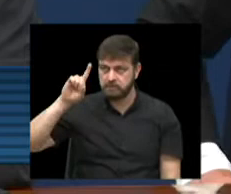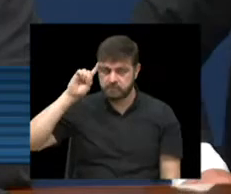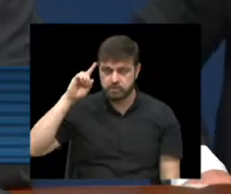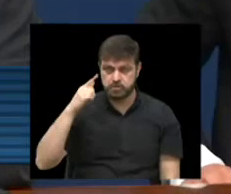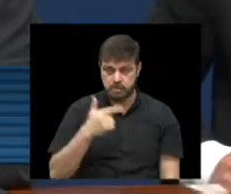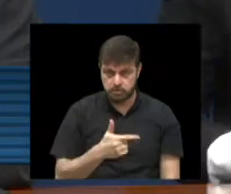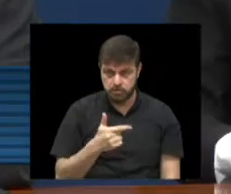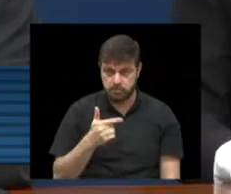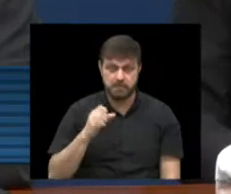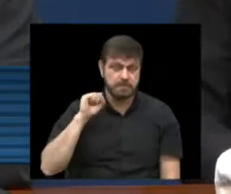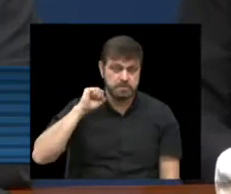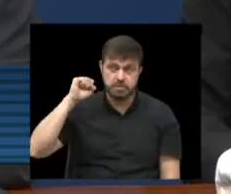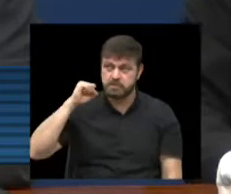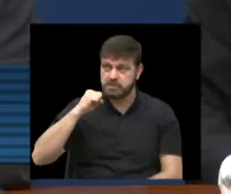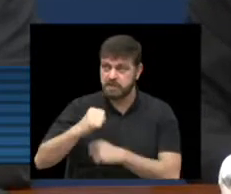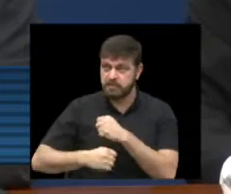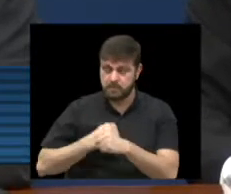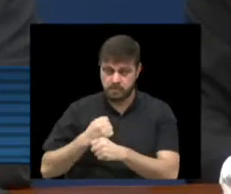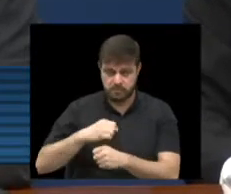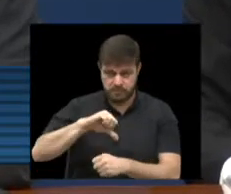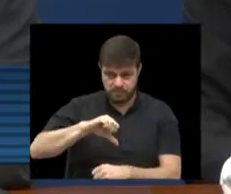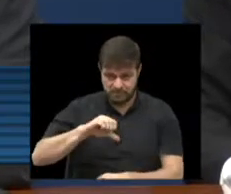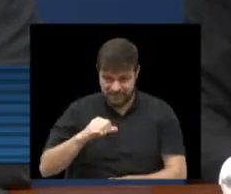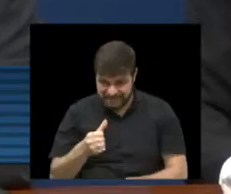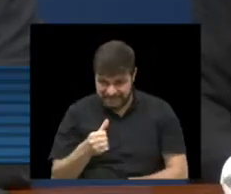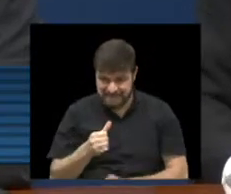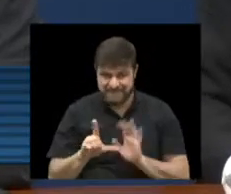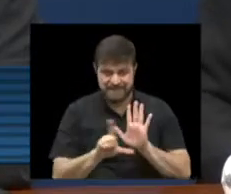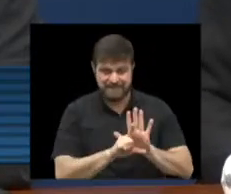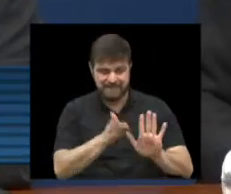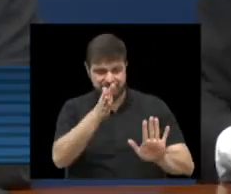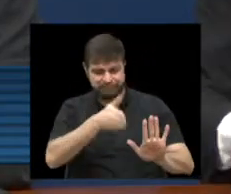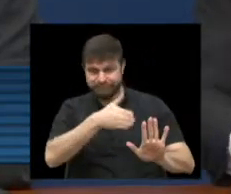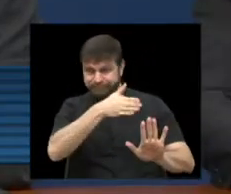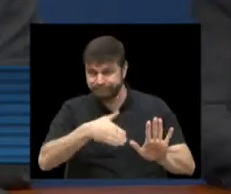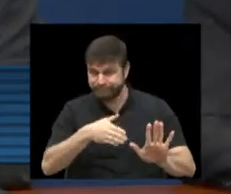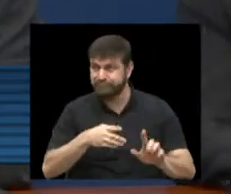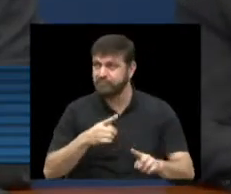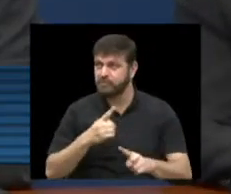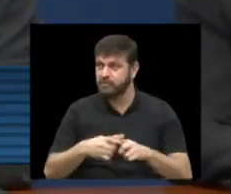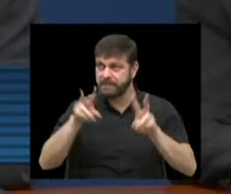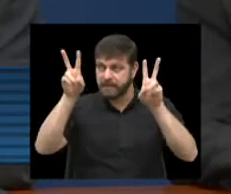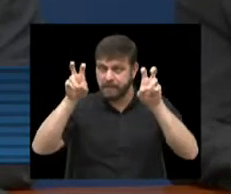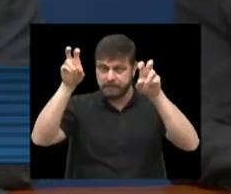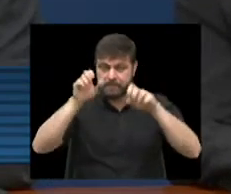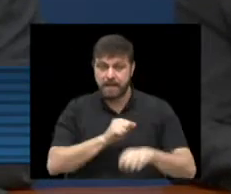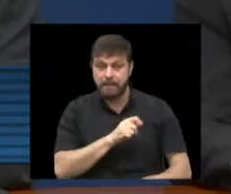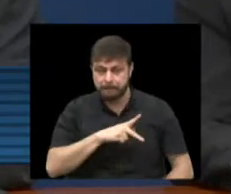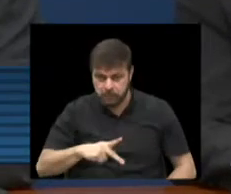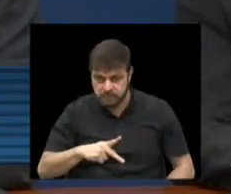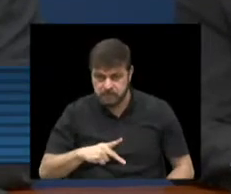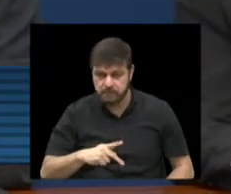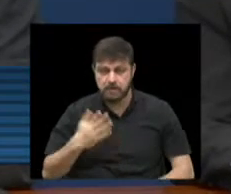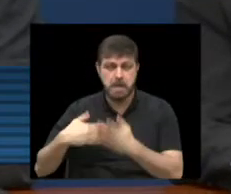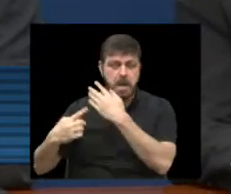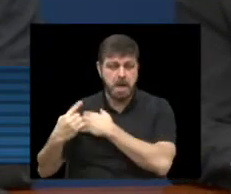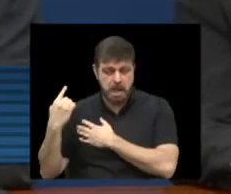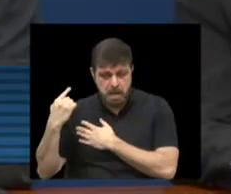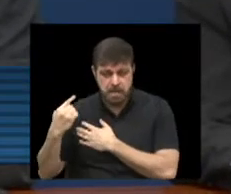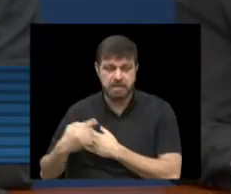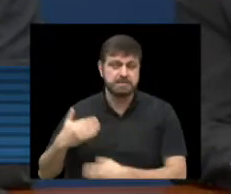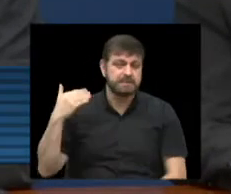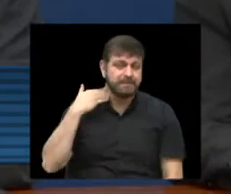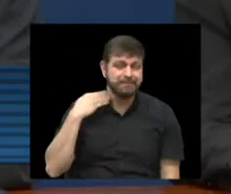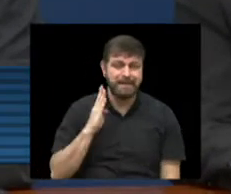determina o pagamento das aposentadorias, complementações, pensões concedidas por meio de sistemas da